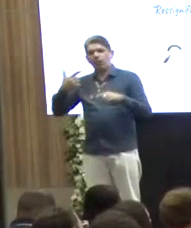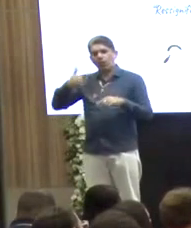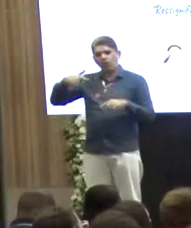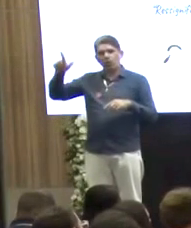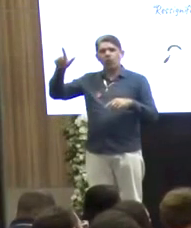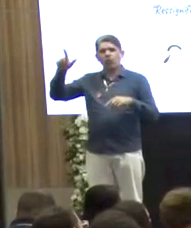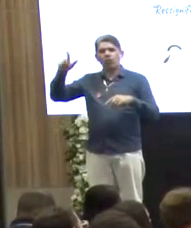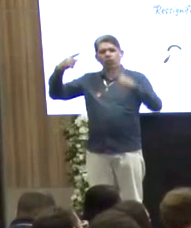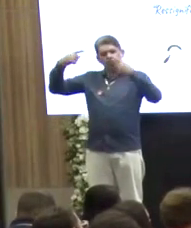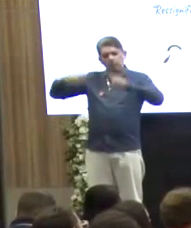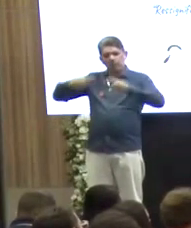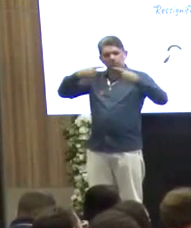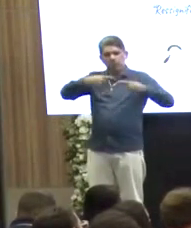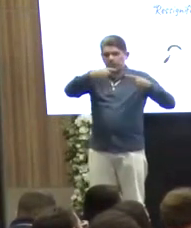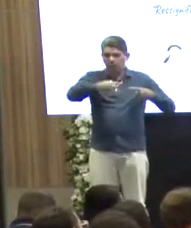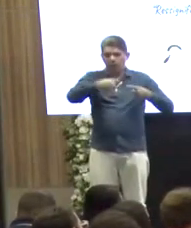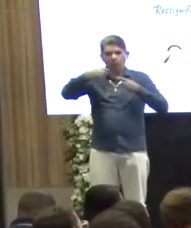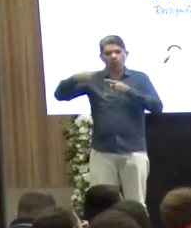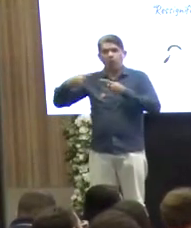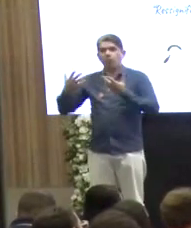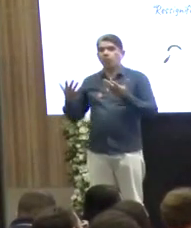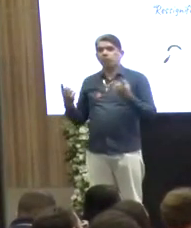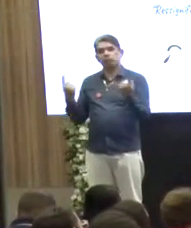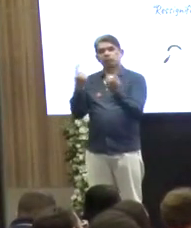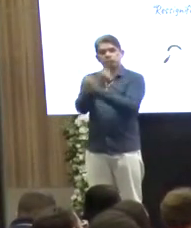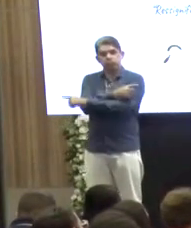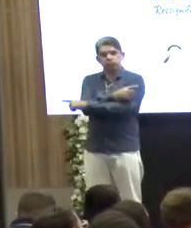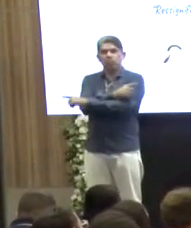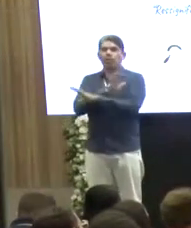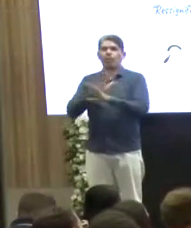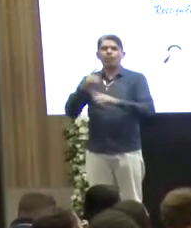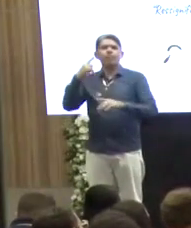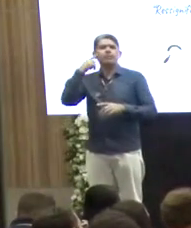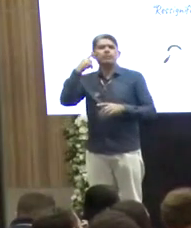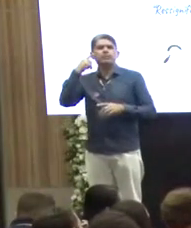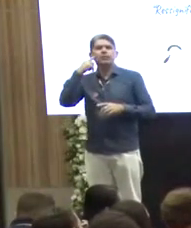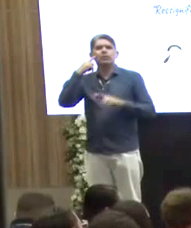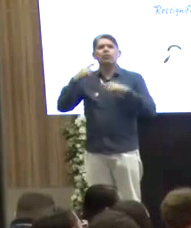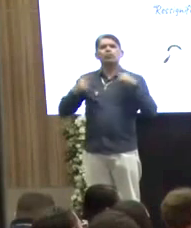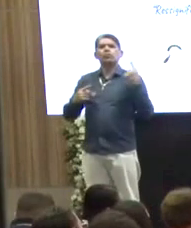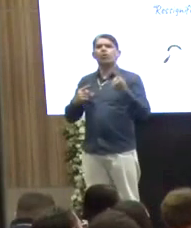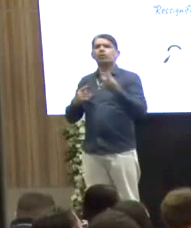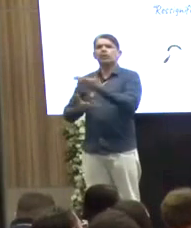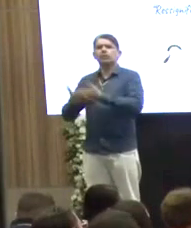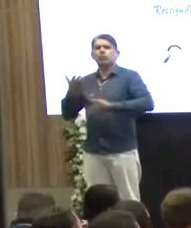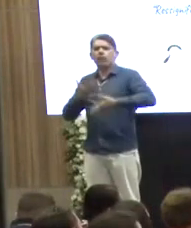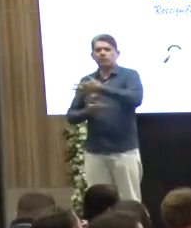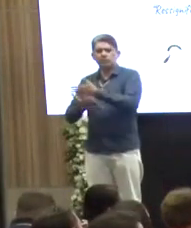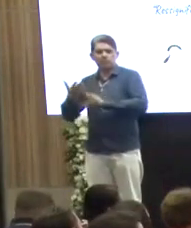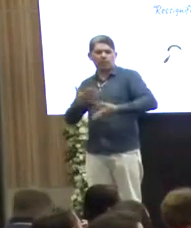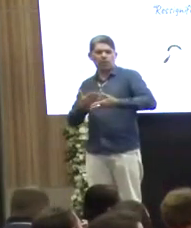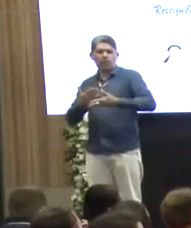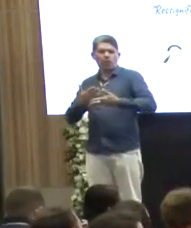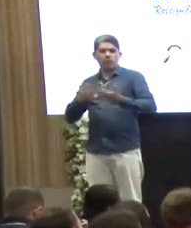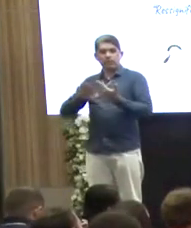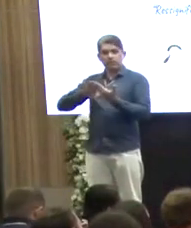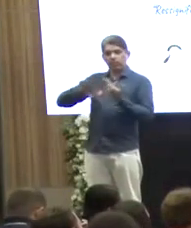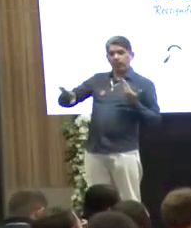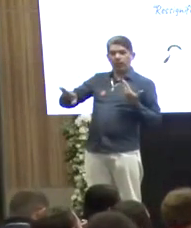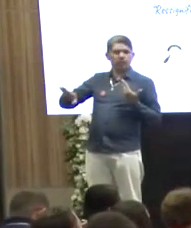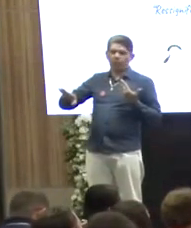com todas as contradições que nós temos, né, os movimentos sociais, o Rogério falou alguns aqui do movimento LGBT, e o movimento negro também tem